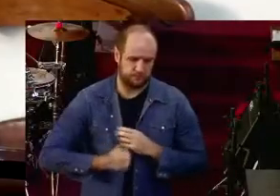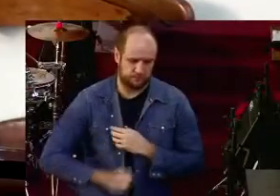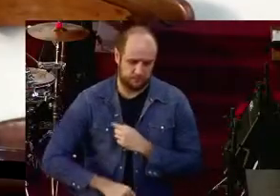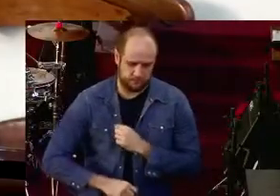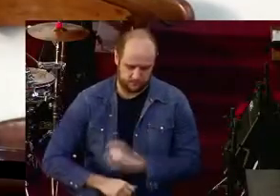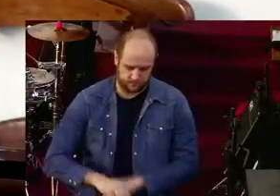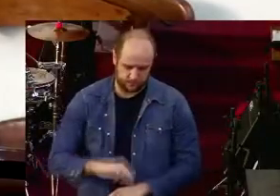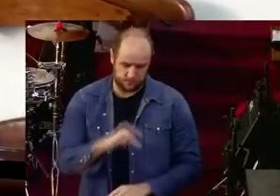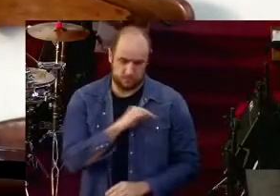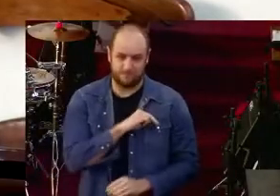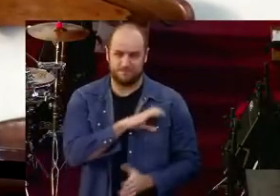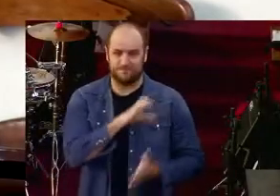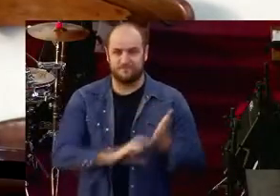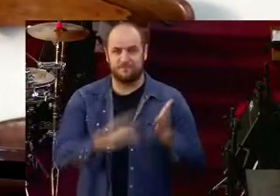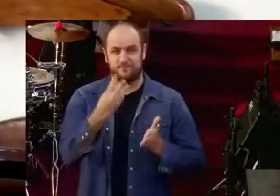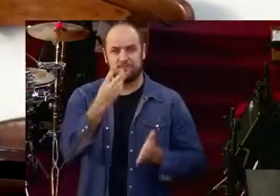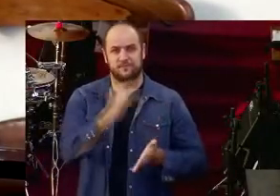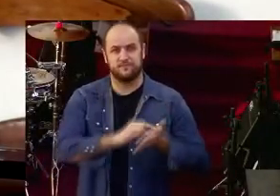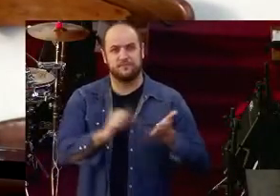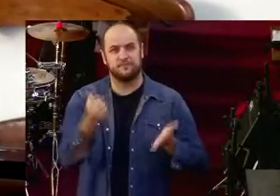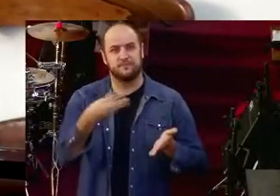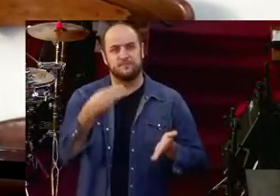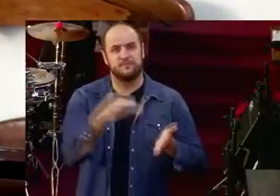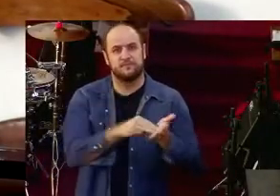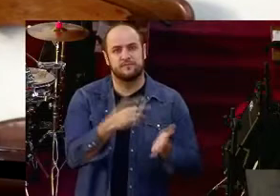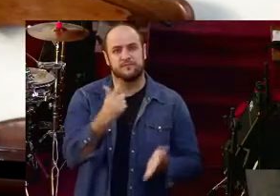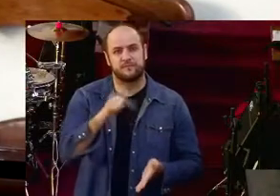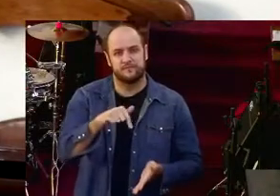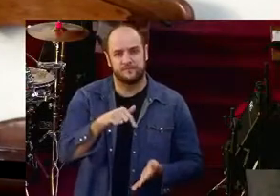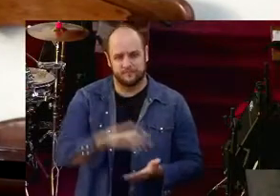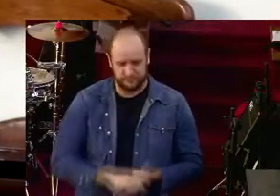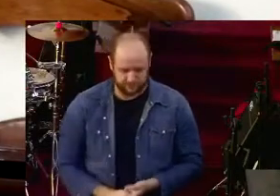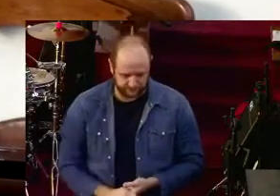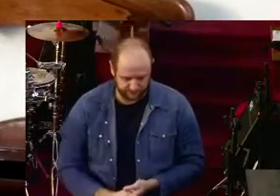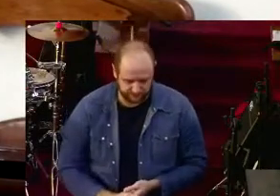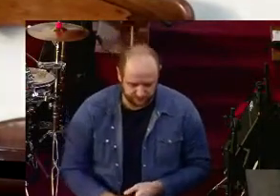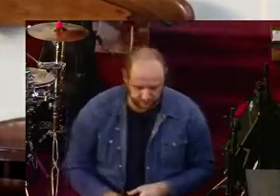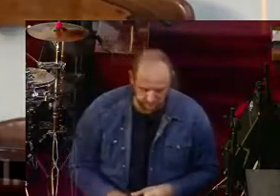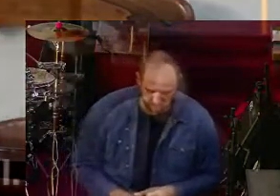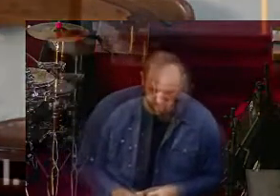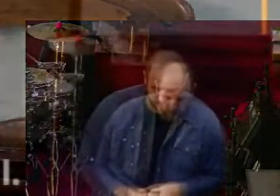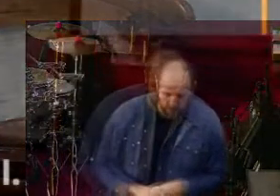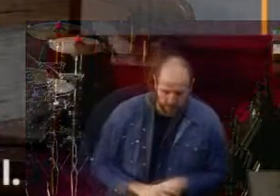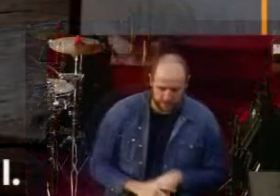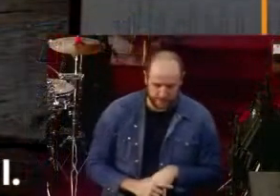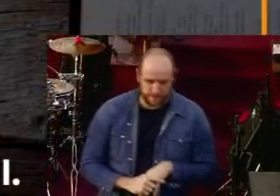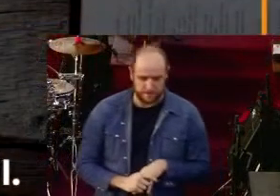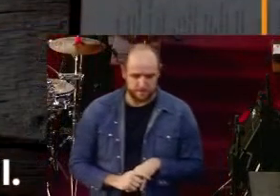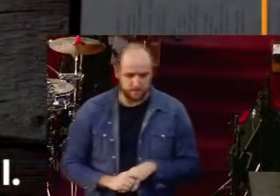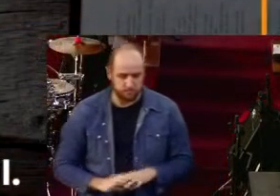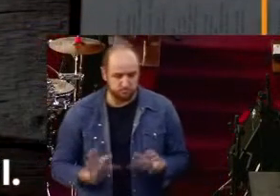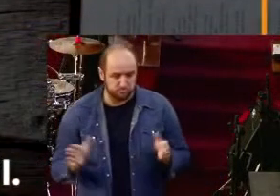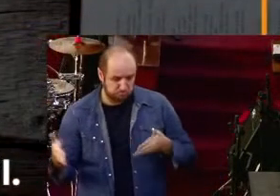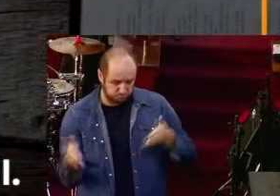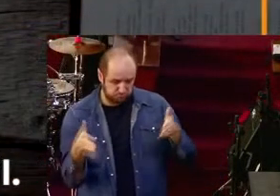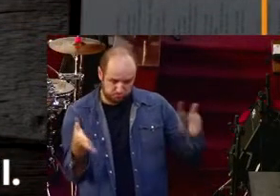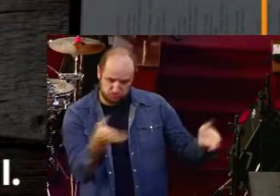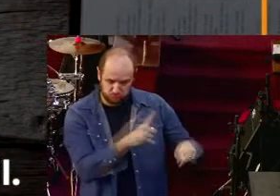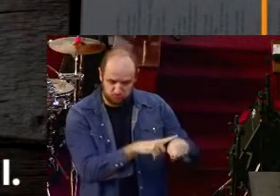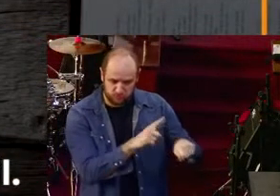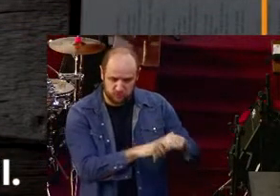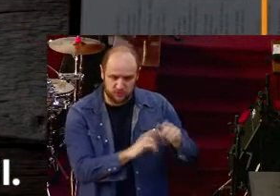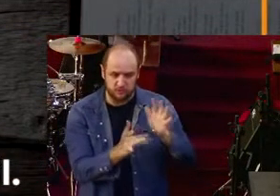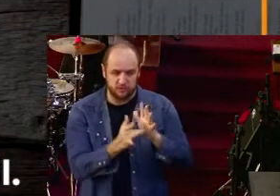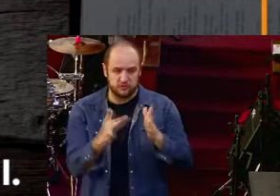Mateus 3, 13 a 17. Por esse tempo, dirigiu-se Jesus da Galiléia para